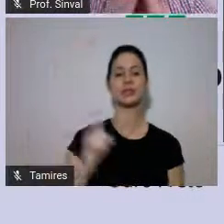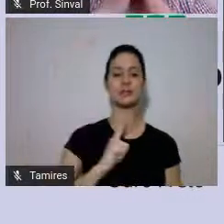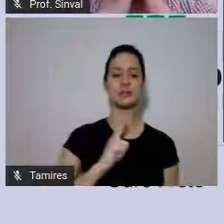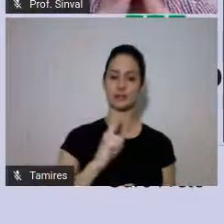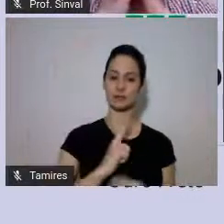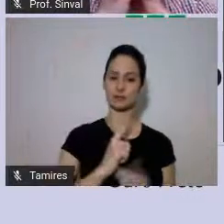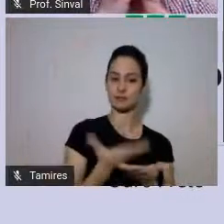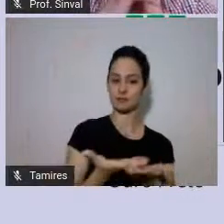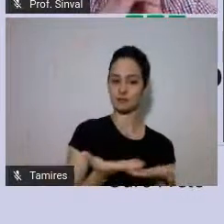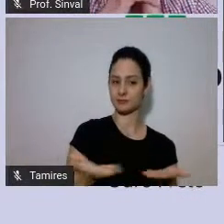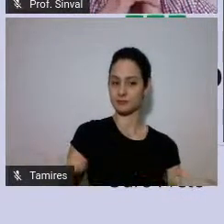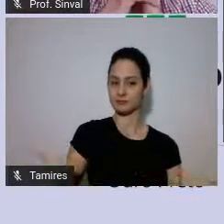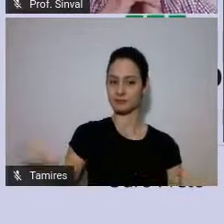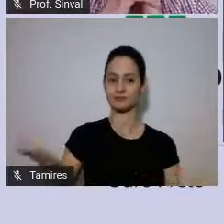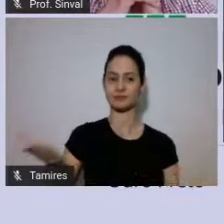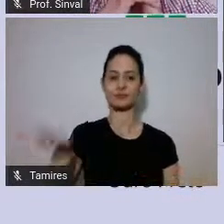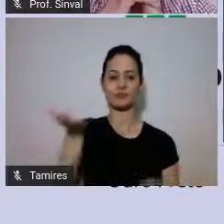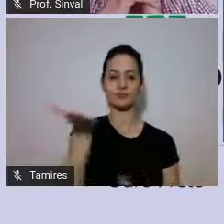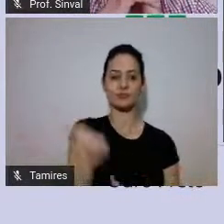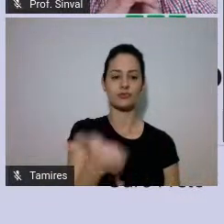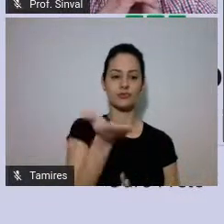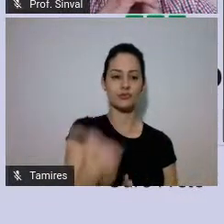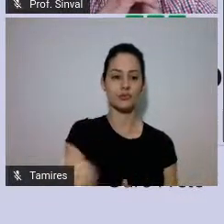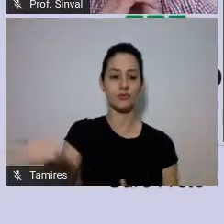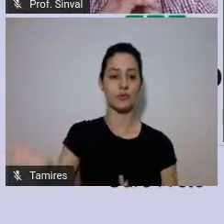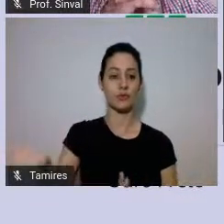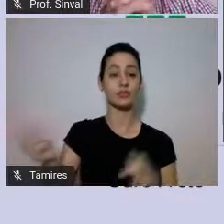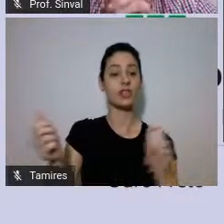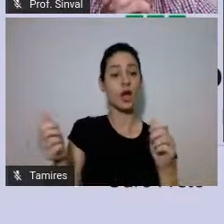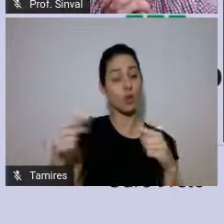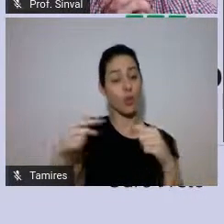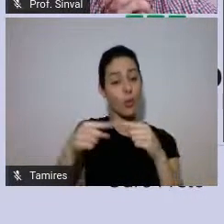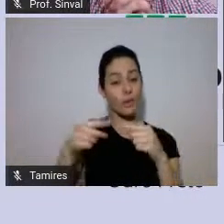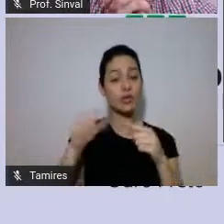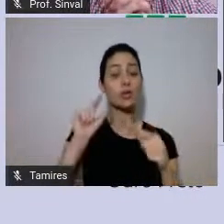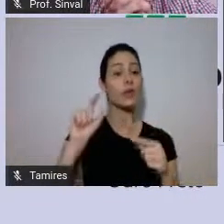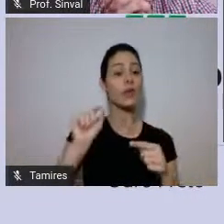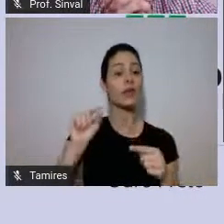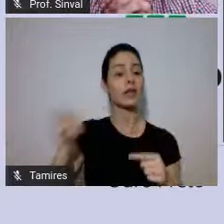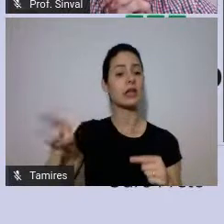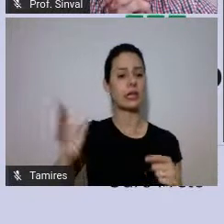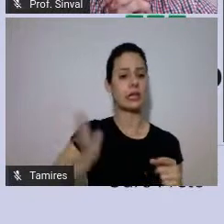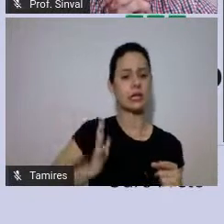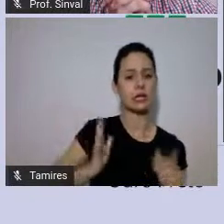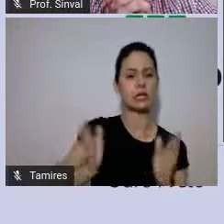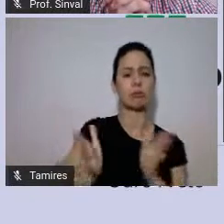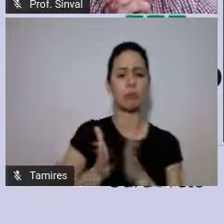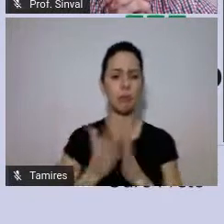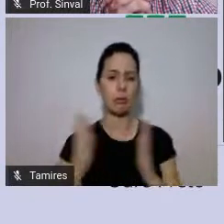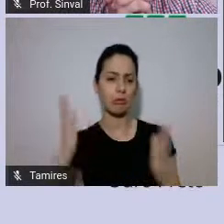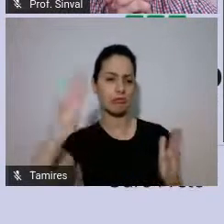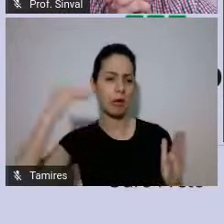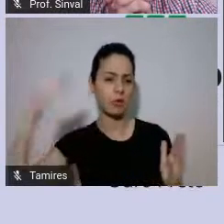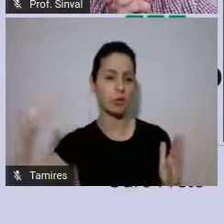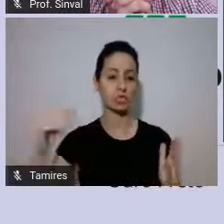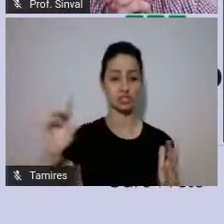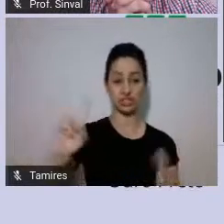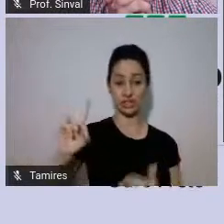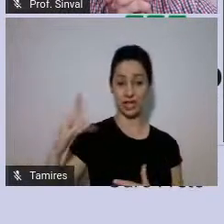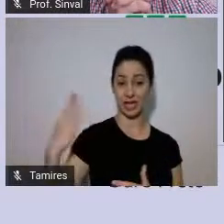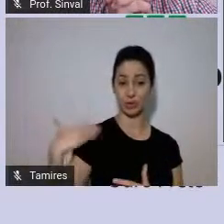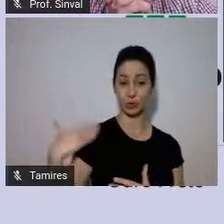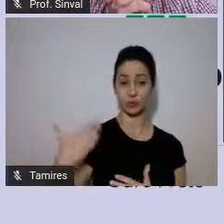mesa compostos de acordo com a posição social das pessoas. E quem se senta ao lado direito